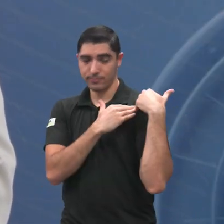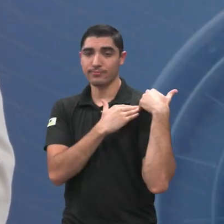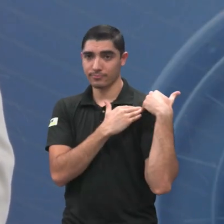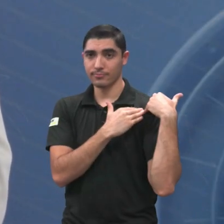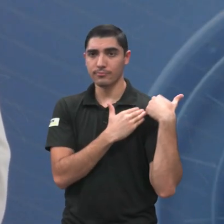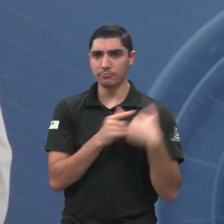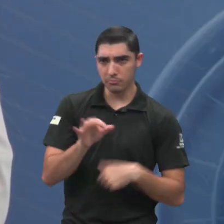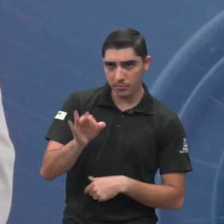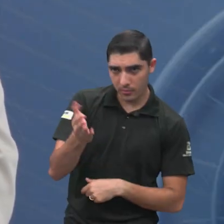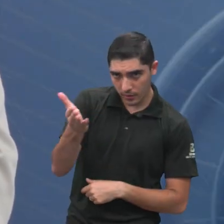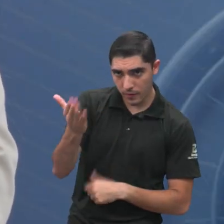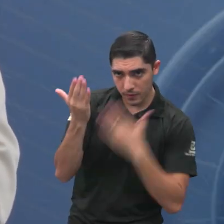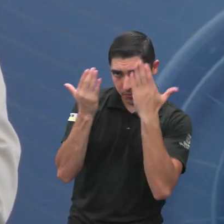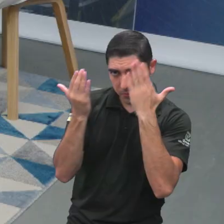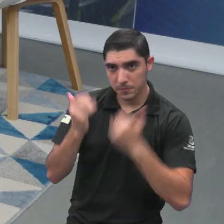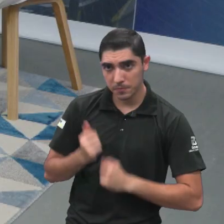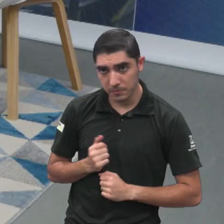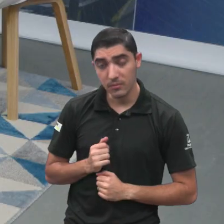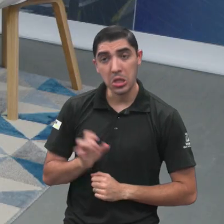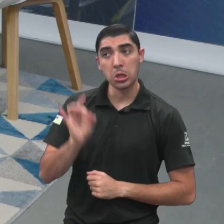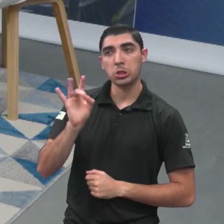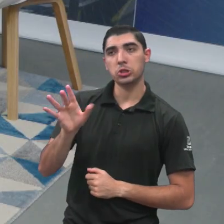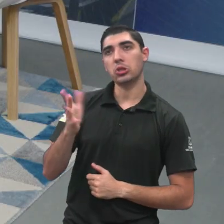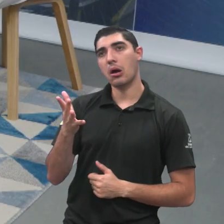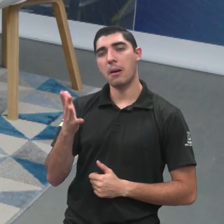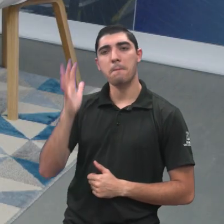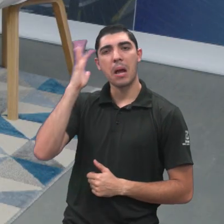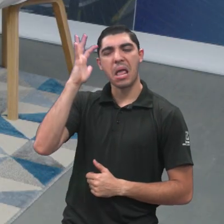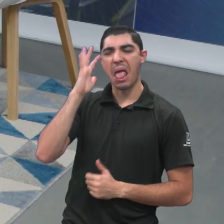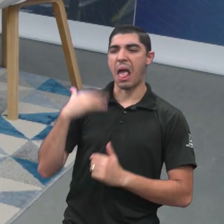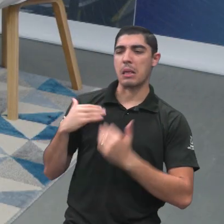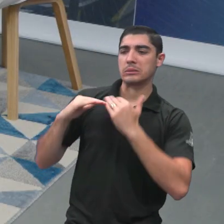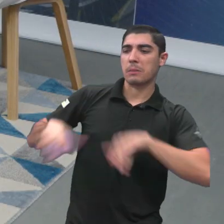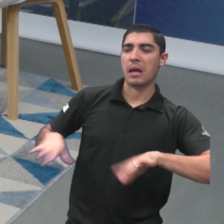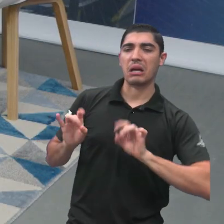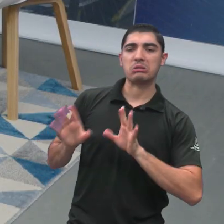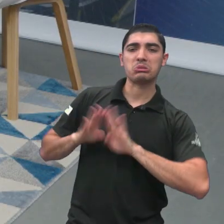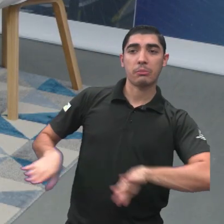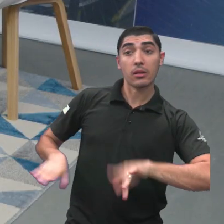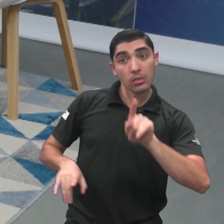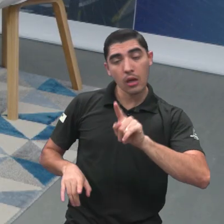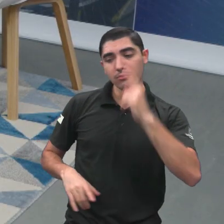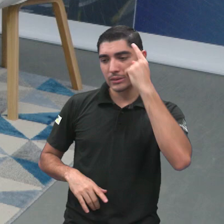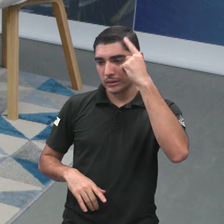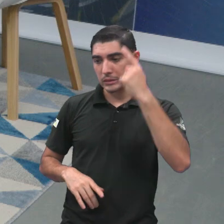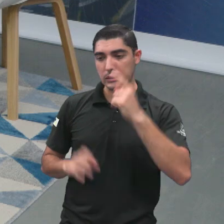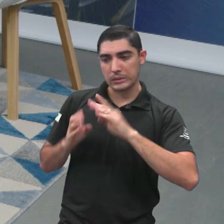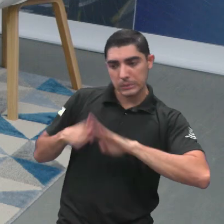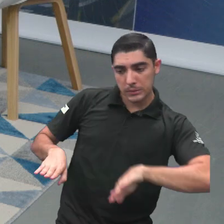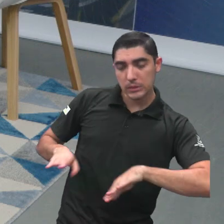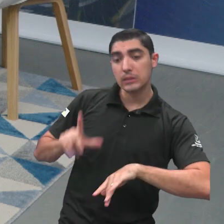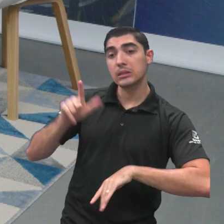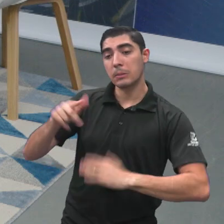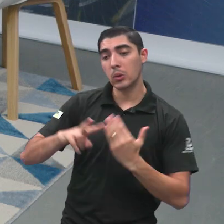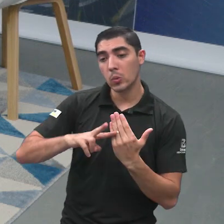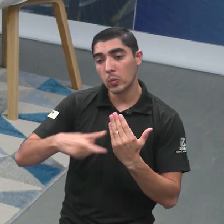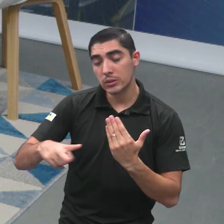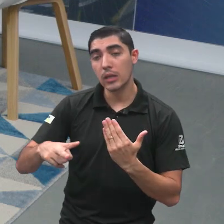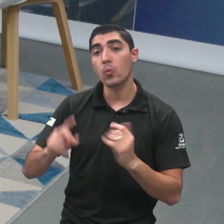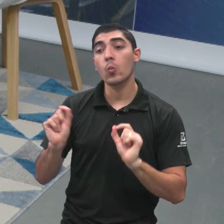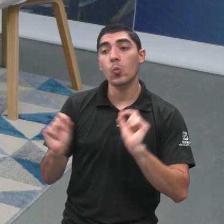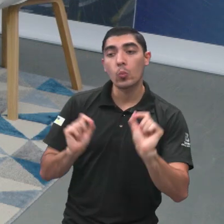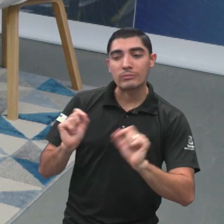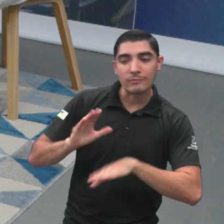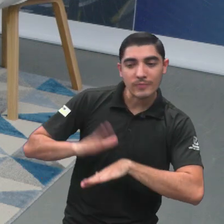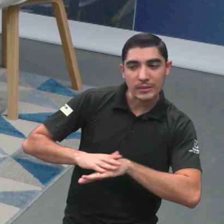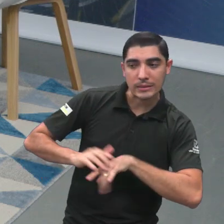responsabilidade, né, Fernando? Não basta só pensar no divórcio, mas tem que pensar a consequência, o que vai fazer, saber como